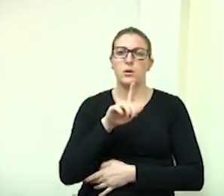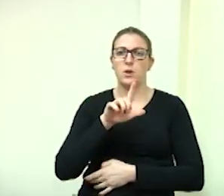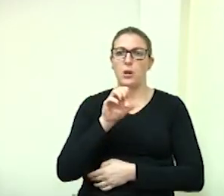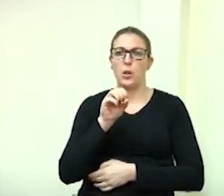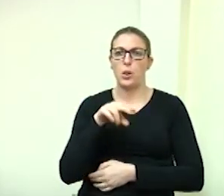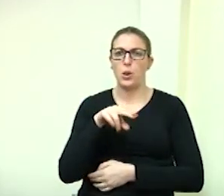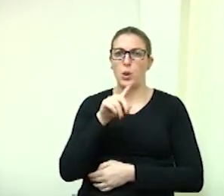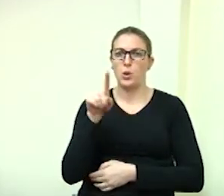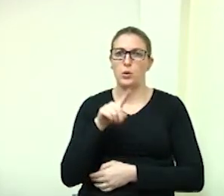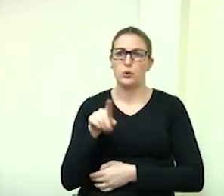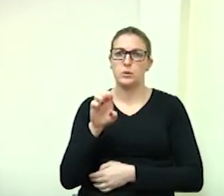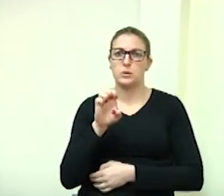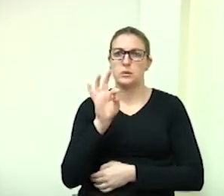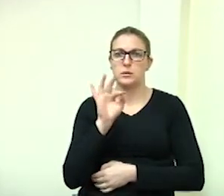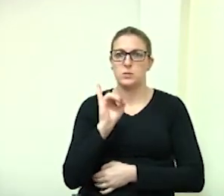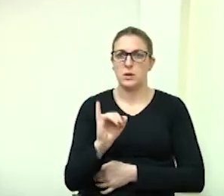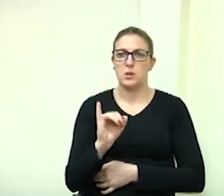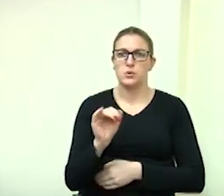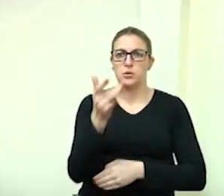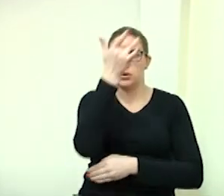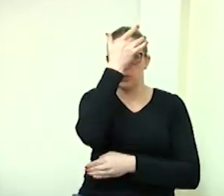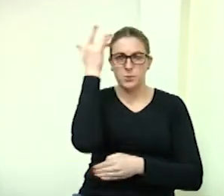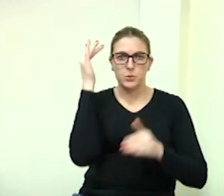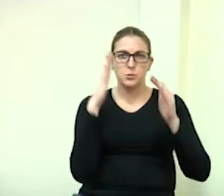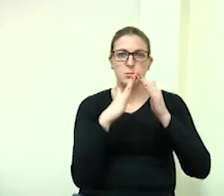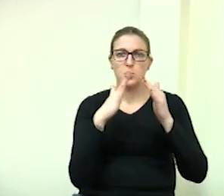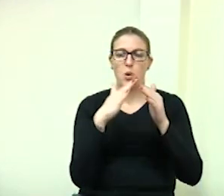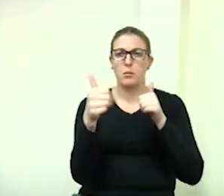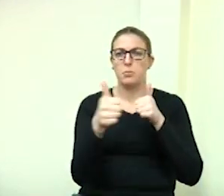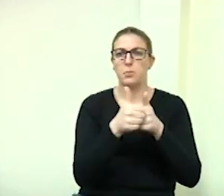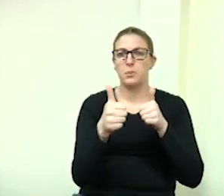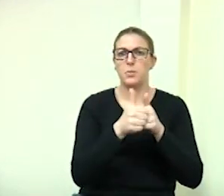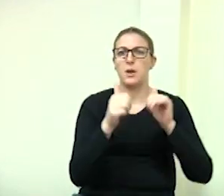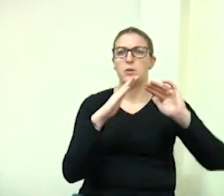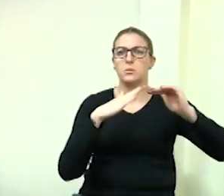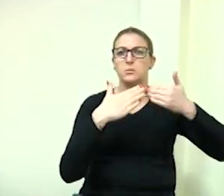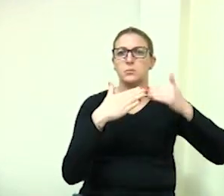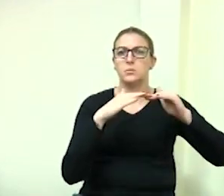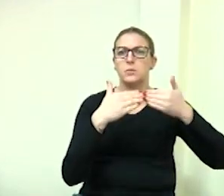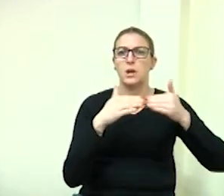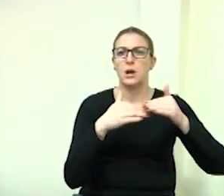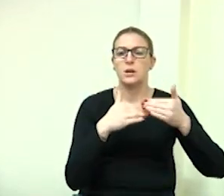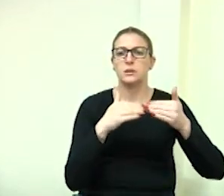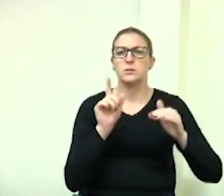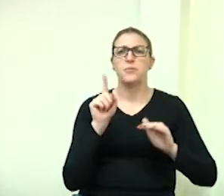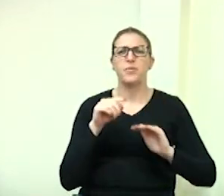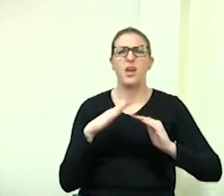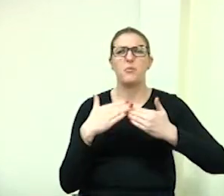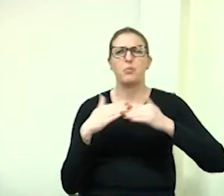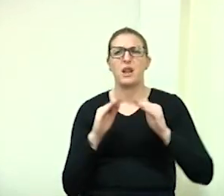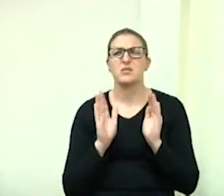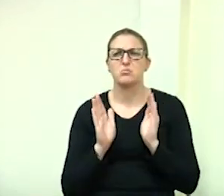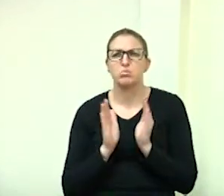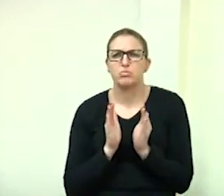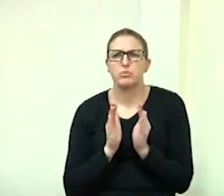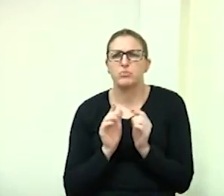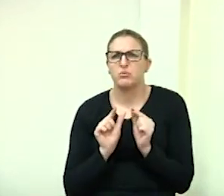moradores daquela região ali da da pracinha é uma praça pequena e